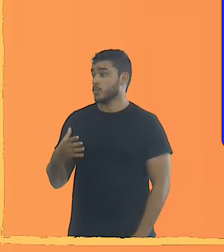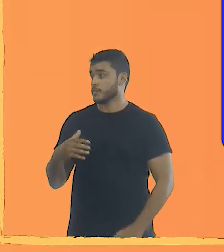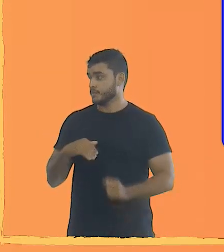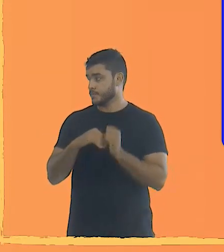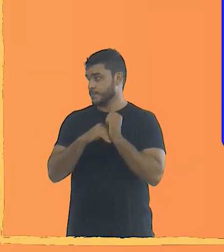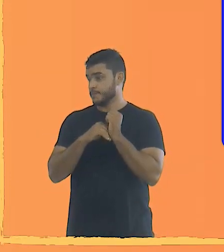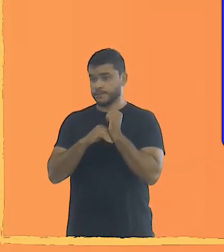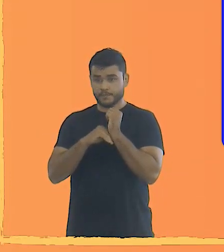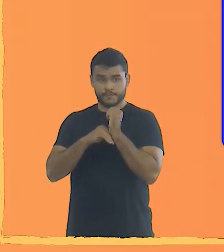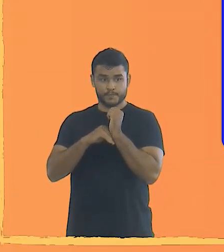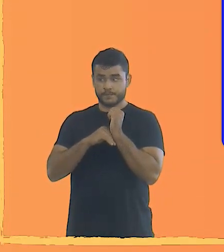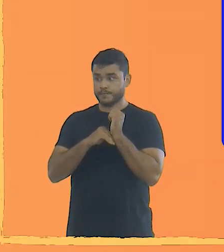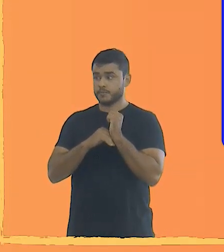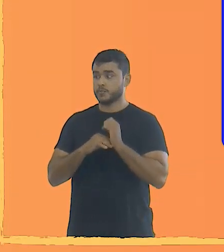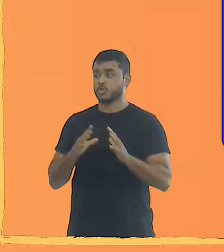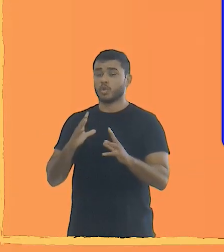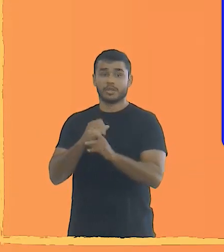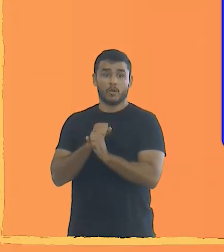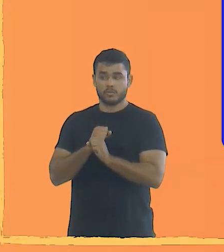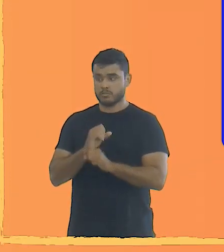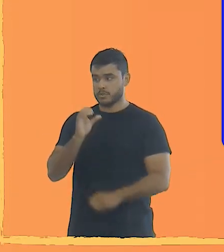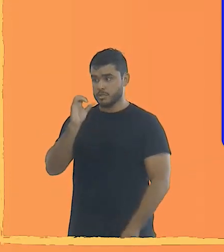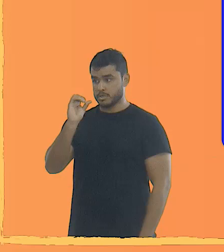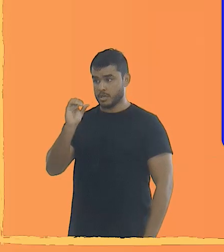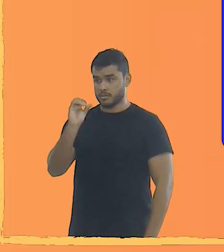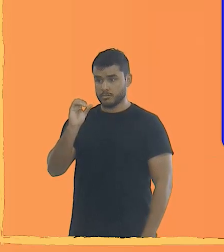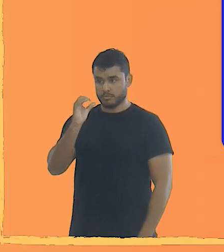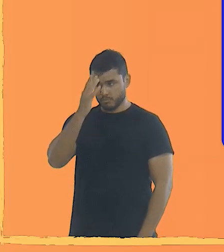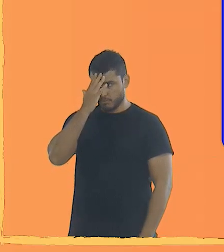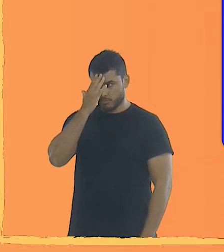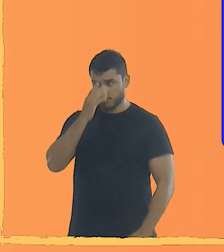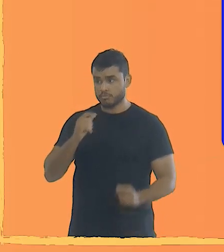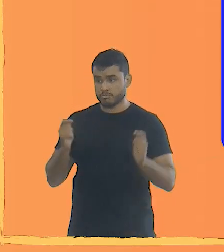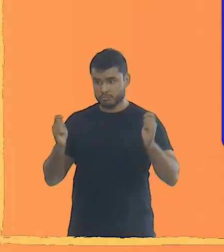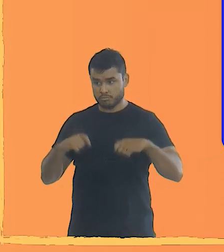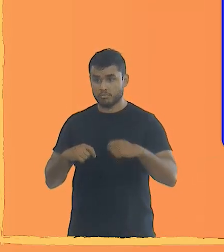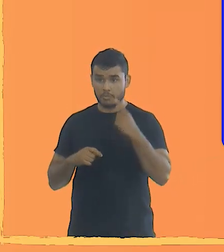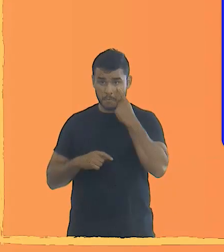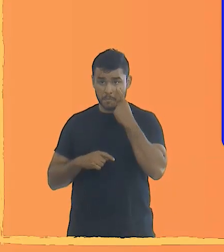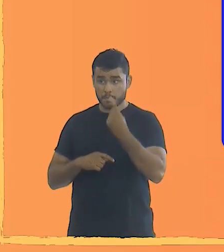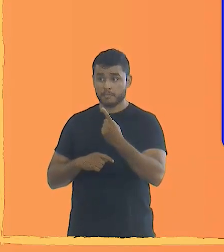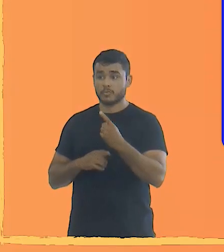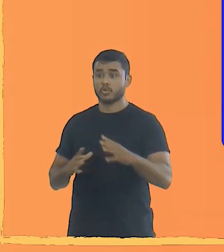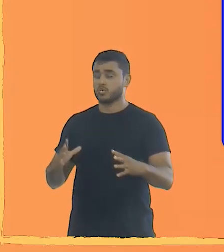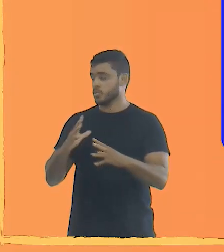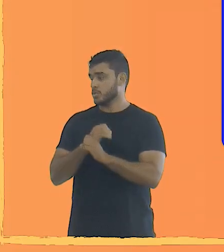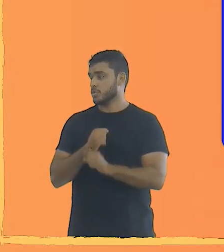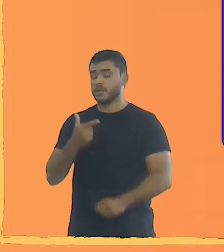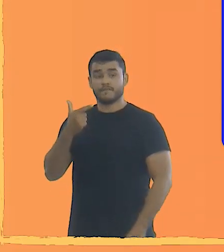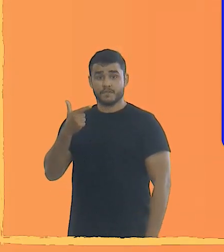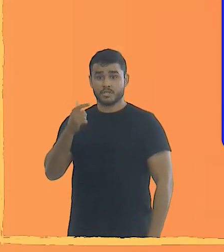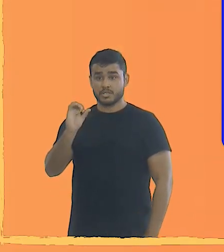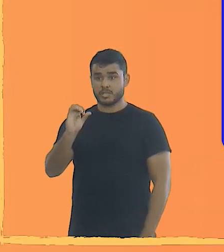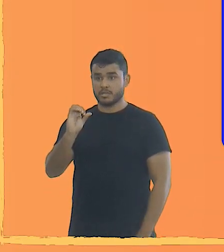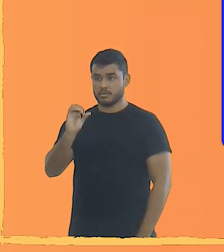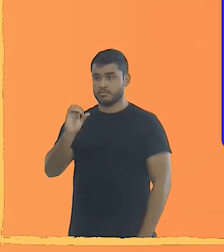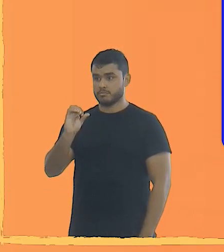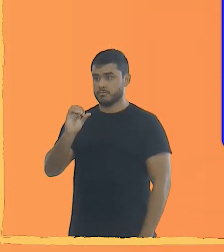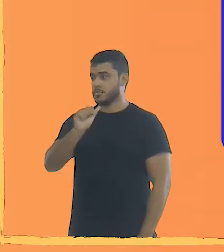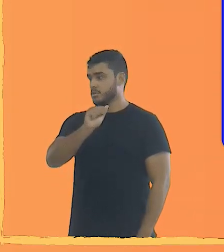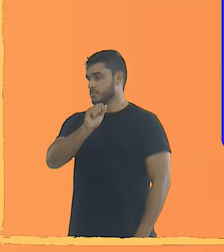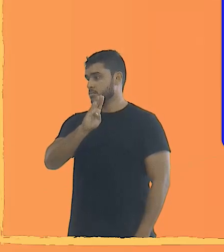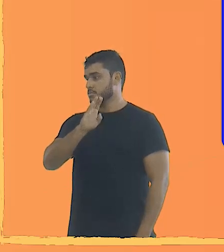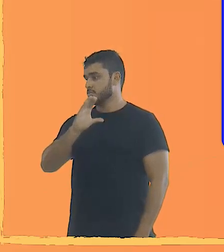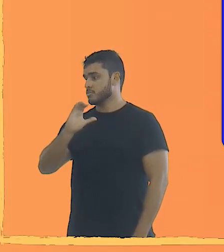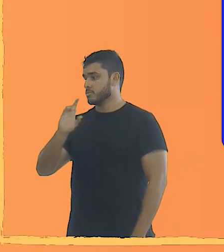senha com 6 dígitos, permitindo agora o uso das 26 letras do alfabeto,